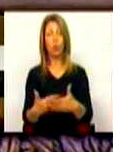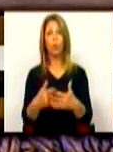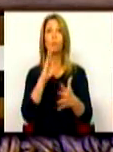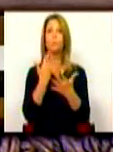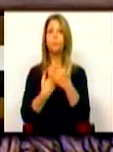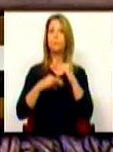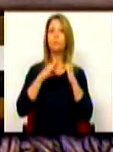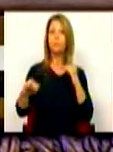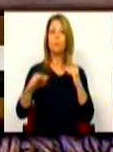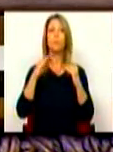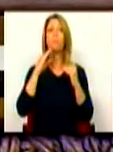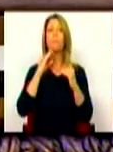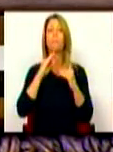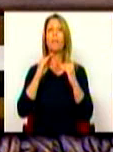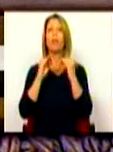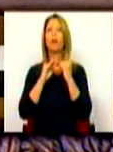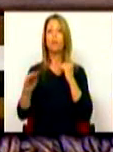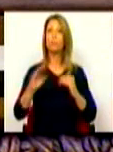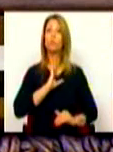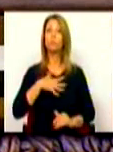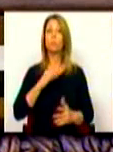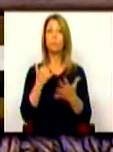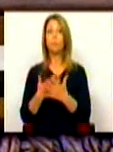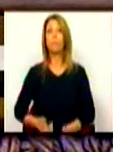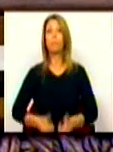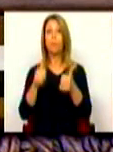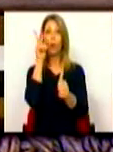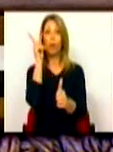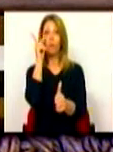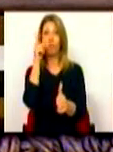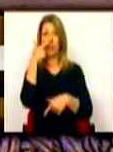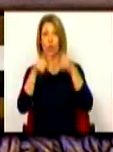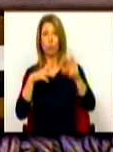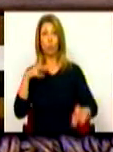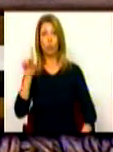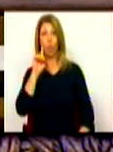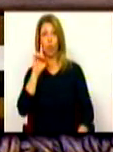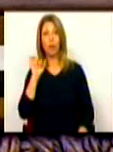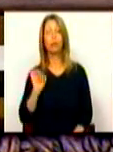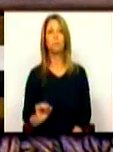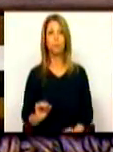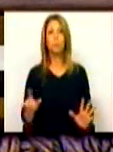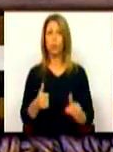sustentabilidade do planeta e aumentar a qualidade de vida dos portugueses. Todos estamos